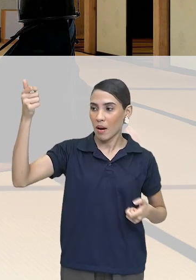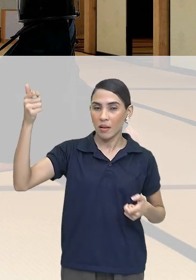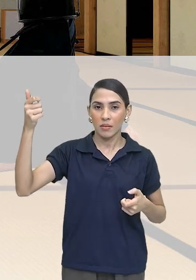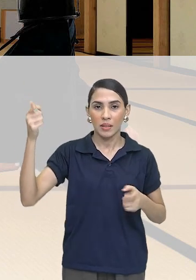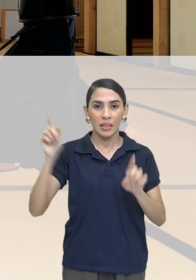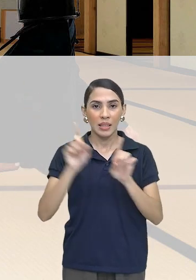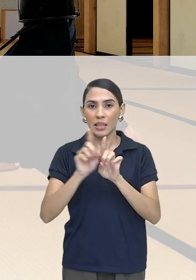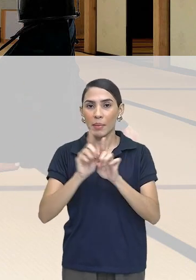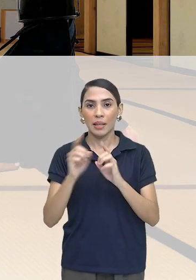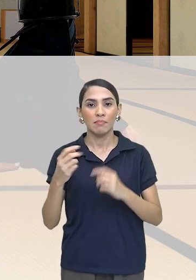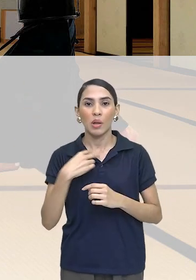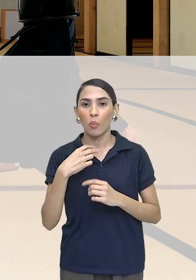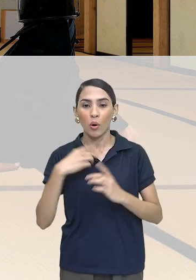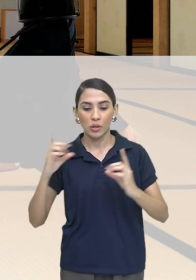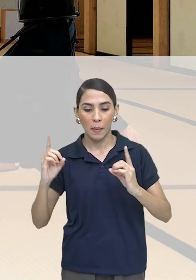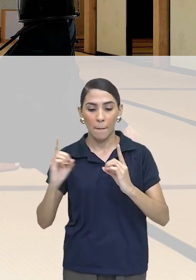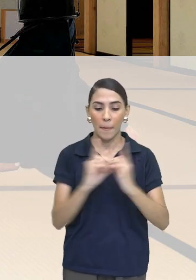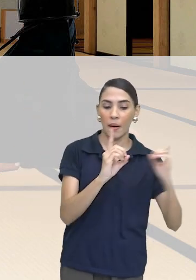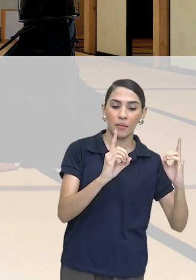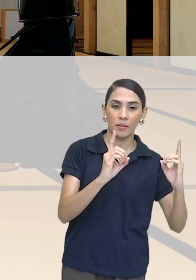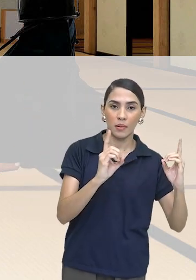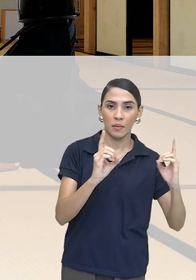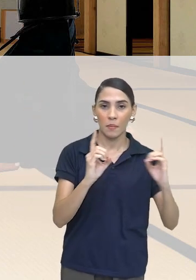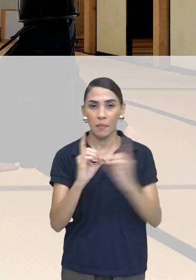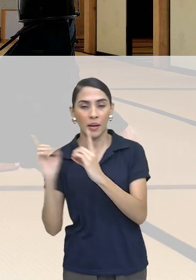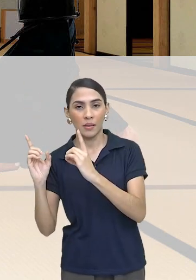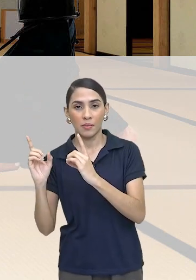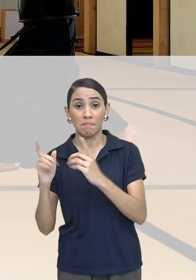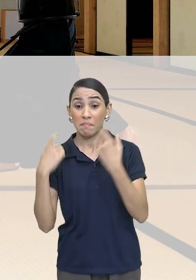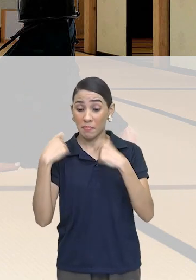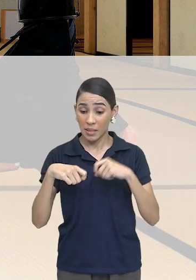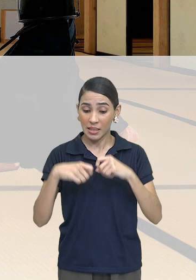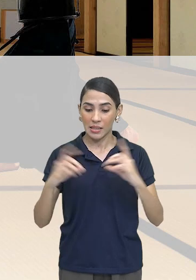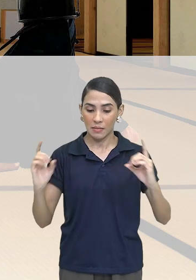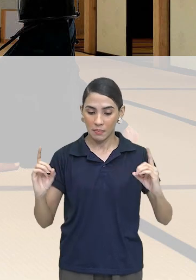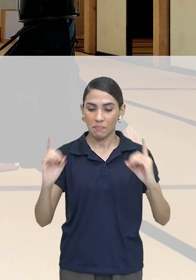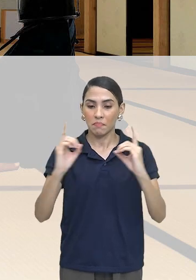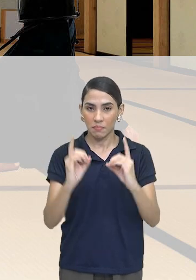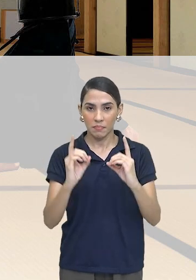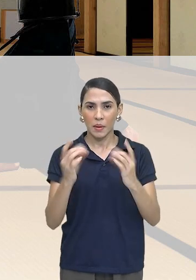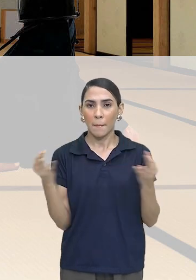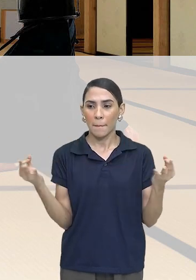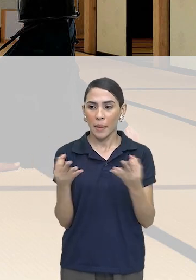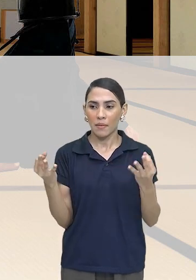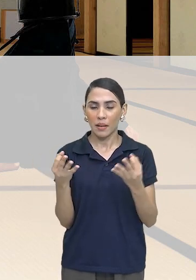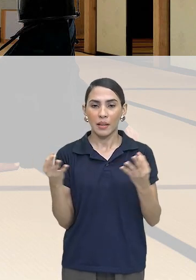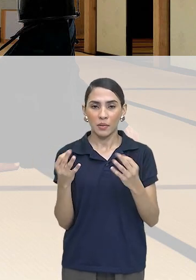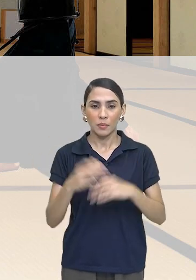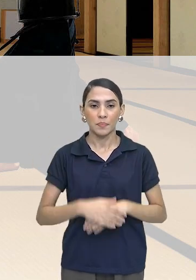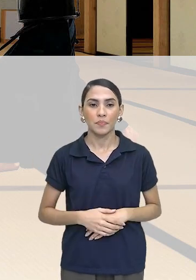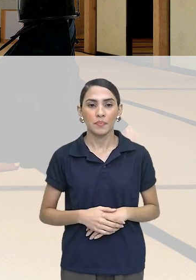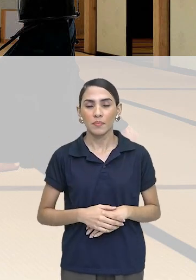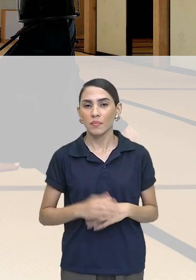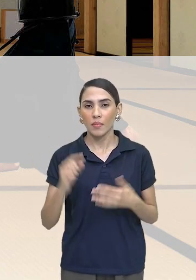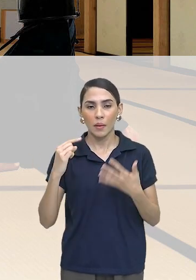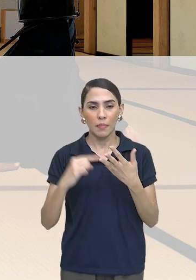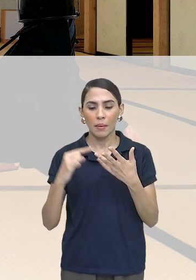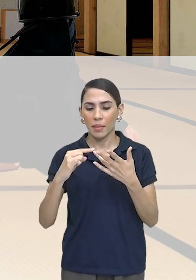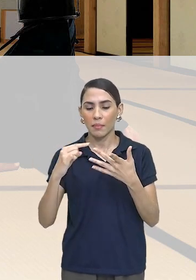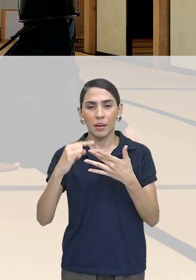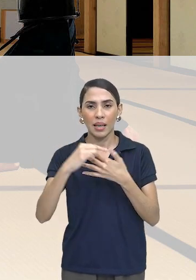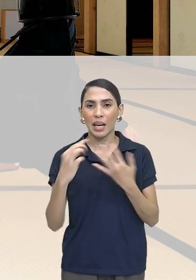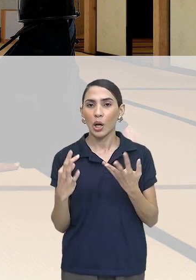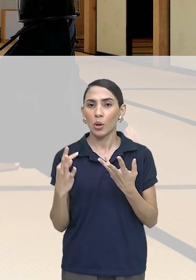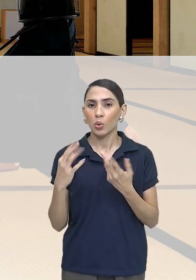seu oponente para fora. Eles têm que combater mesmo, tentar fazer os golpes perfeitos. Tsuki, Do,